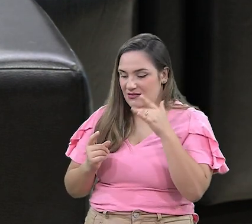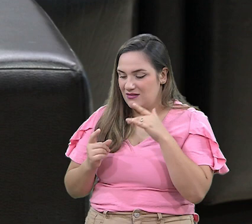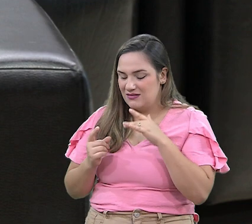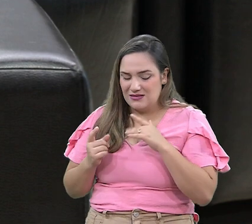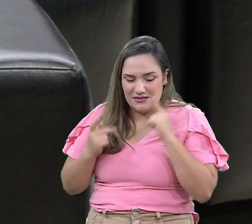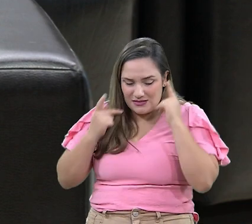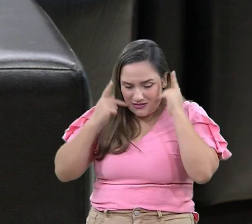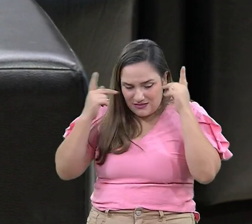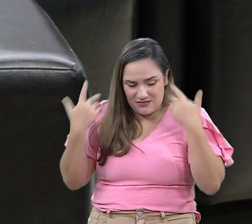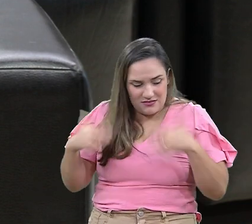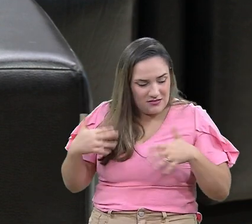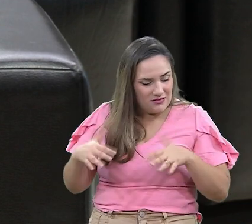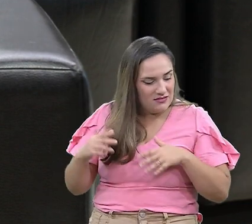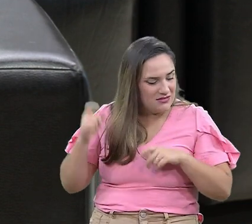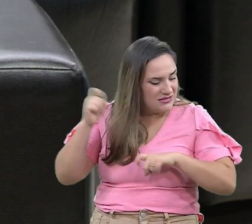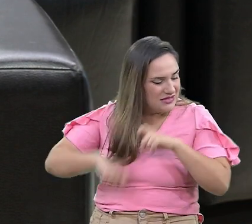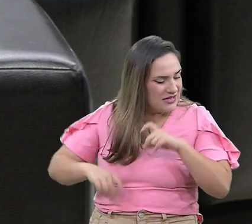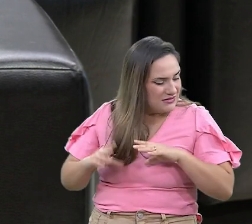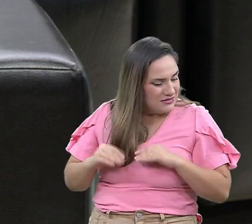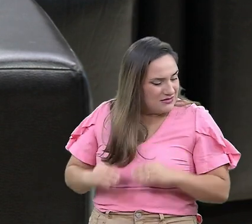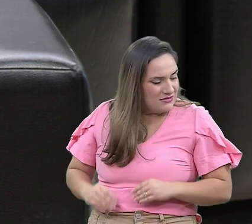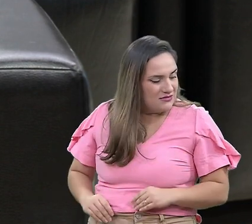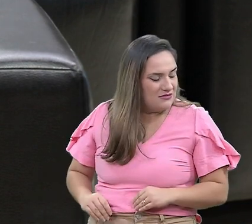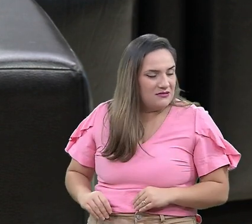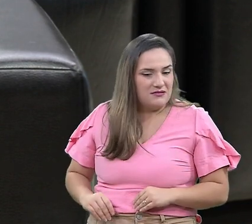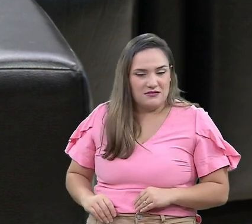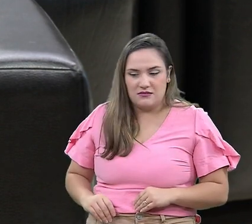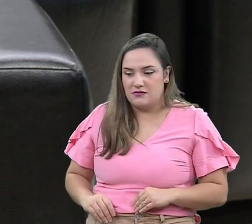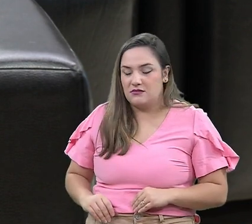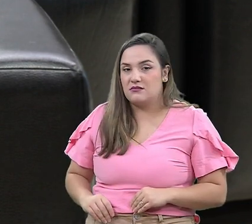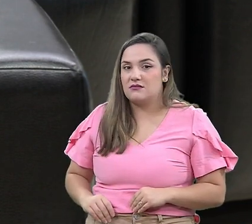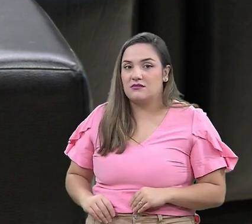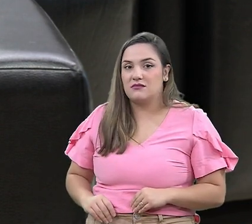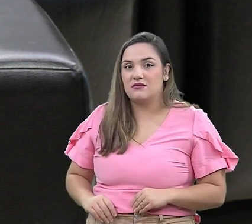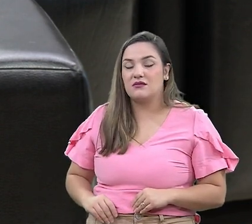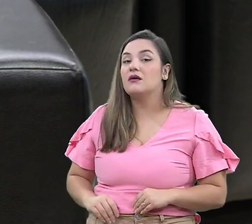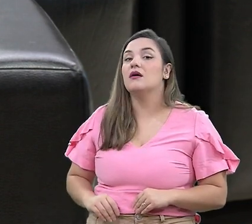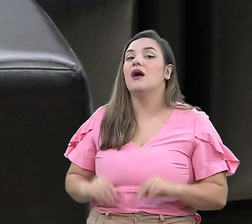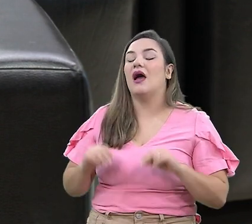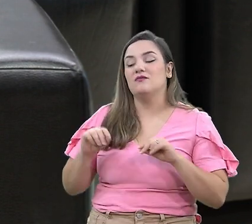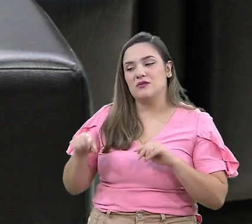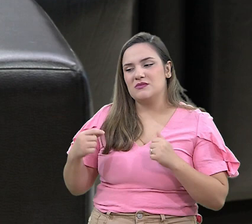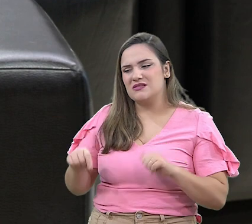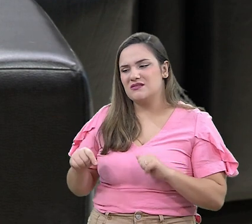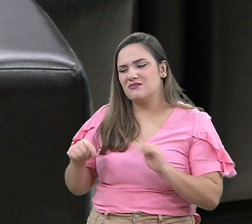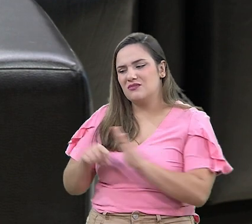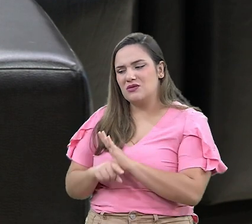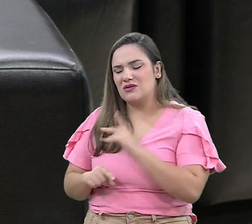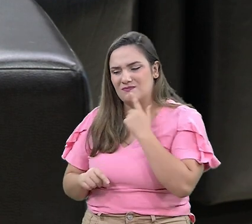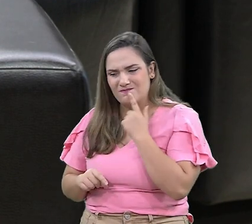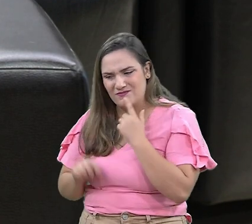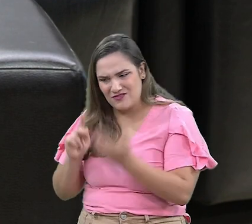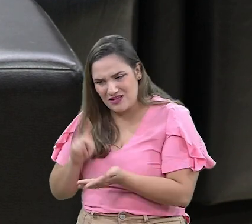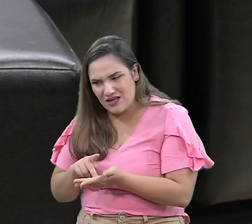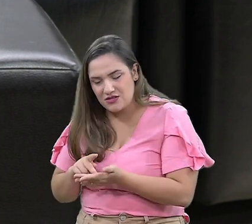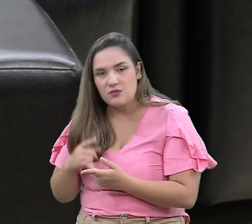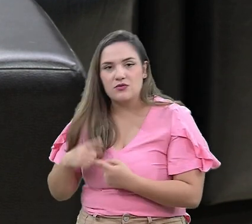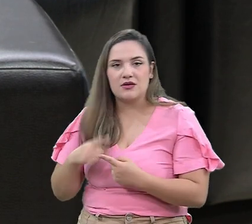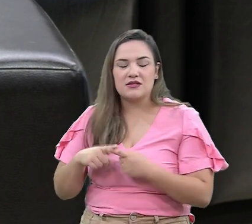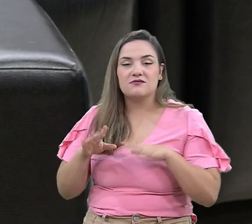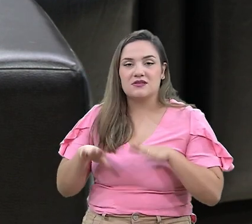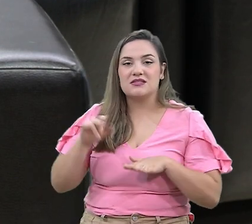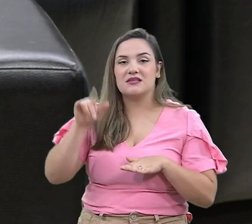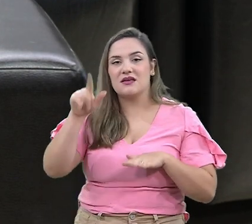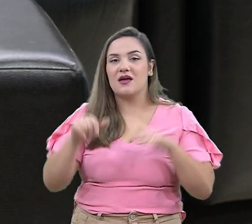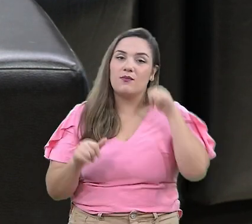assédio sexual. Não desacreditando da palavra dela, que a primeira circunstância que acontece é isso,